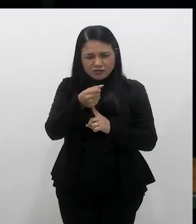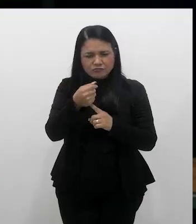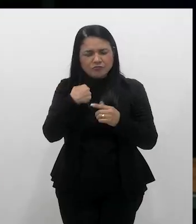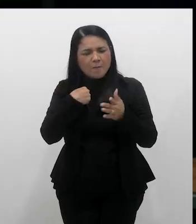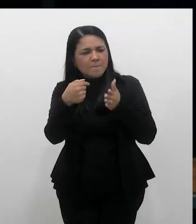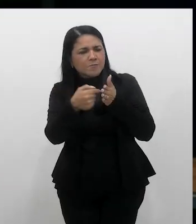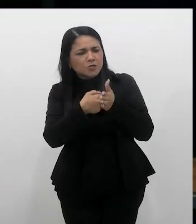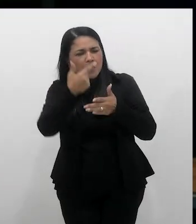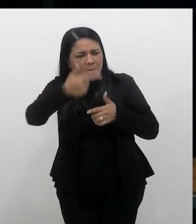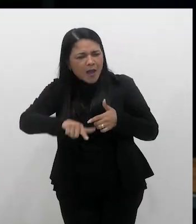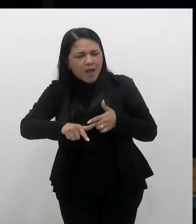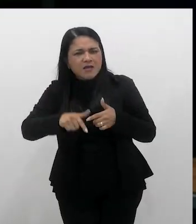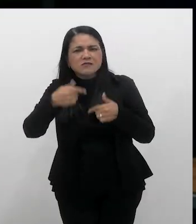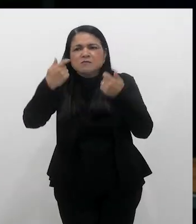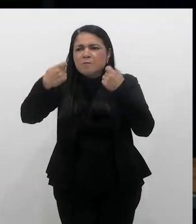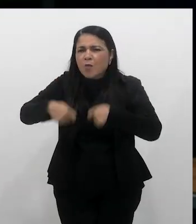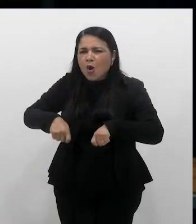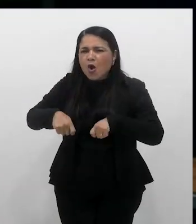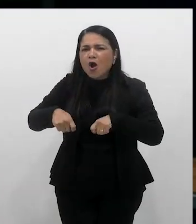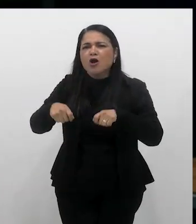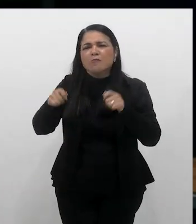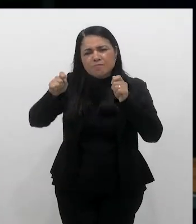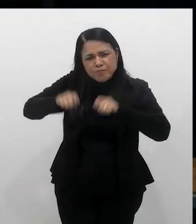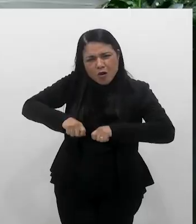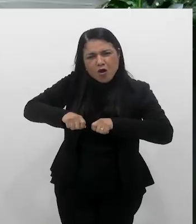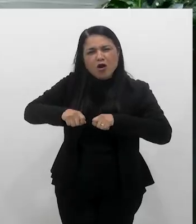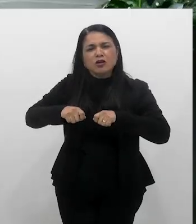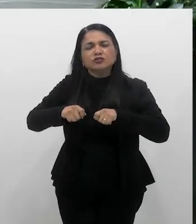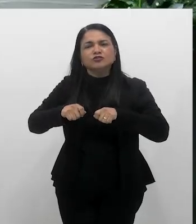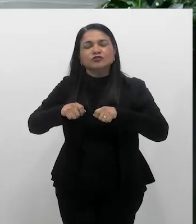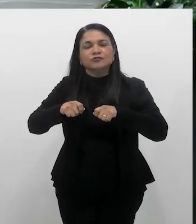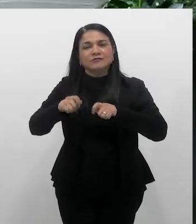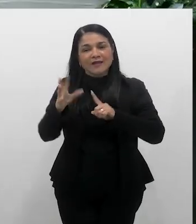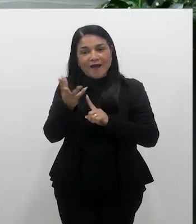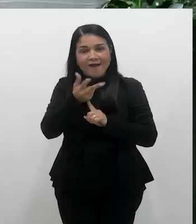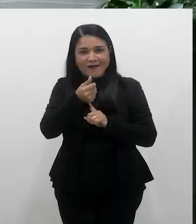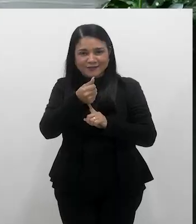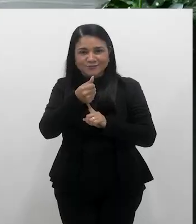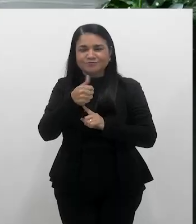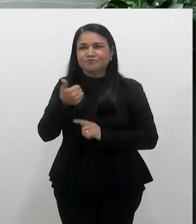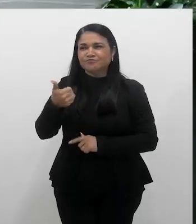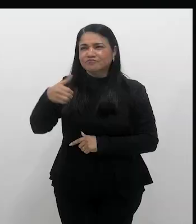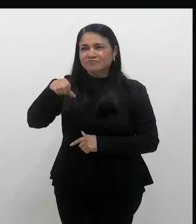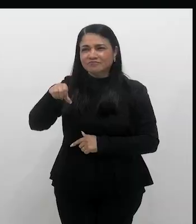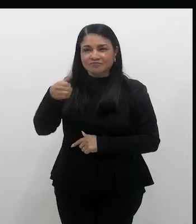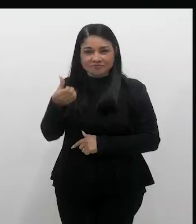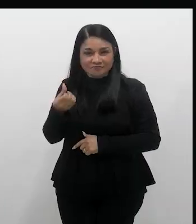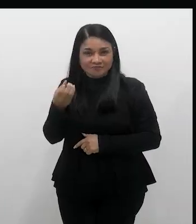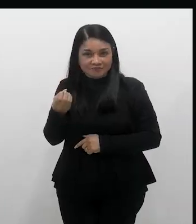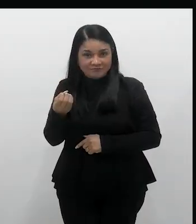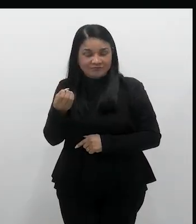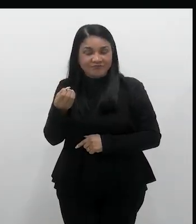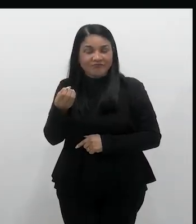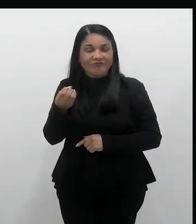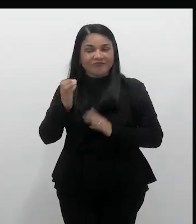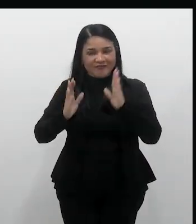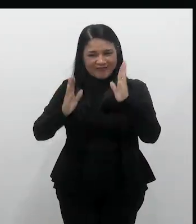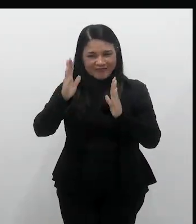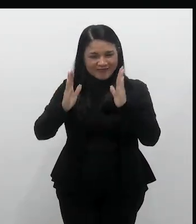que outras perguntas eu posso fazer sobre isso que eu faço? Com né? certeza. Então, acho que os anos 60 foram os anos